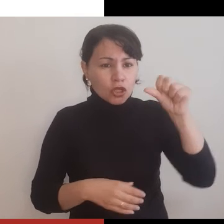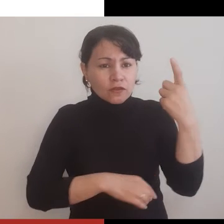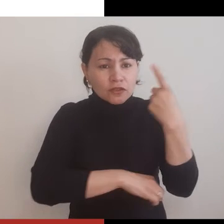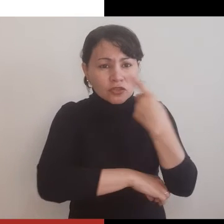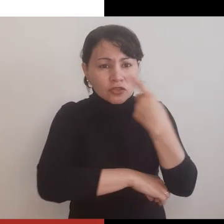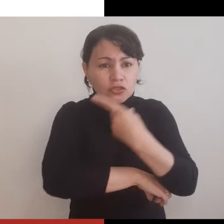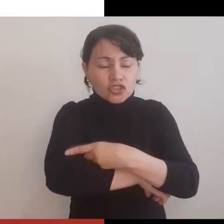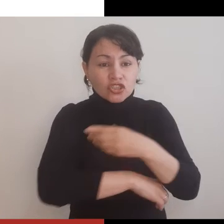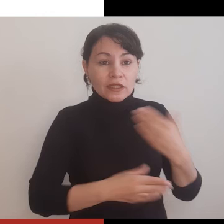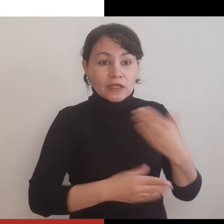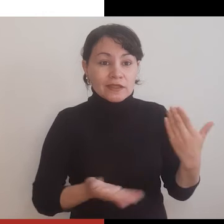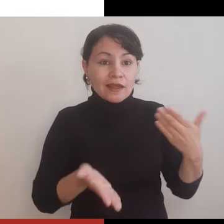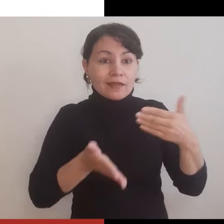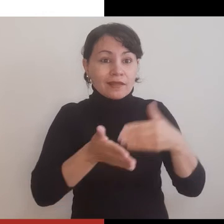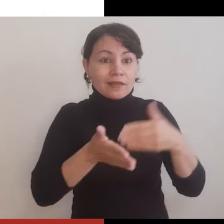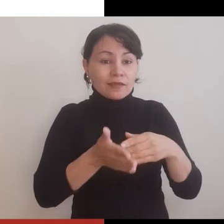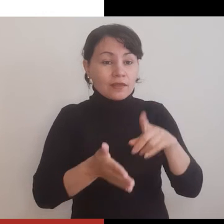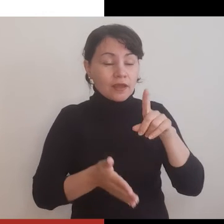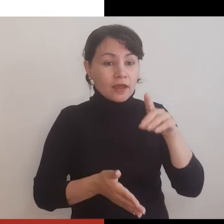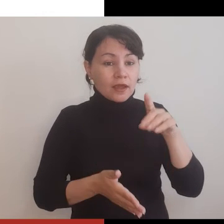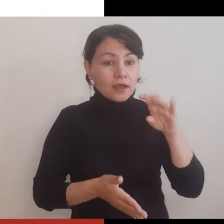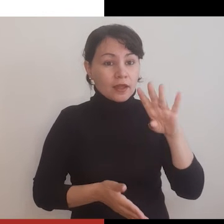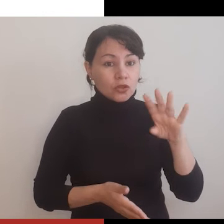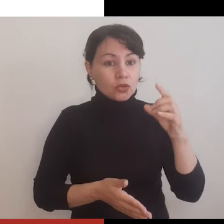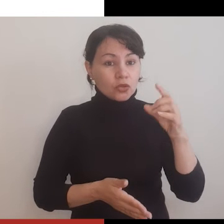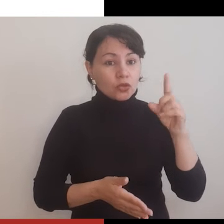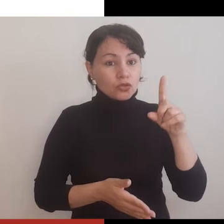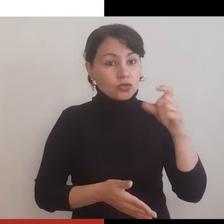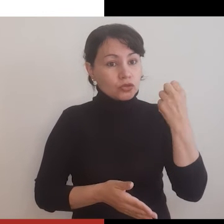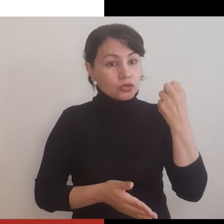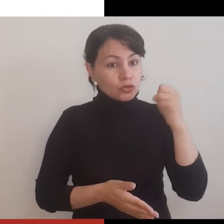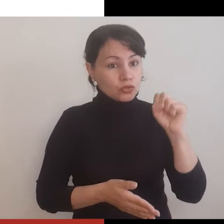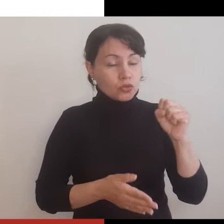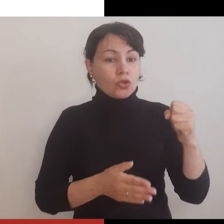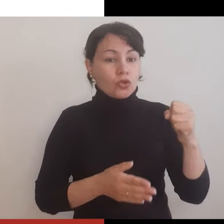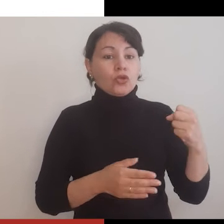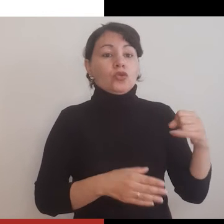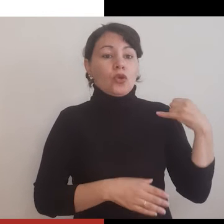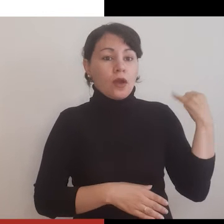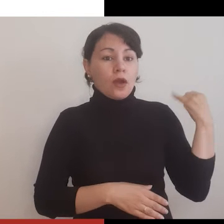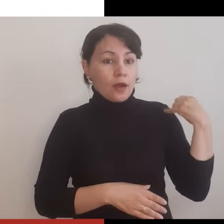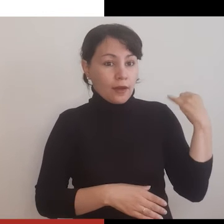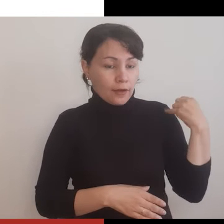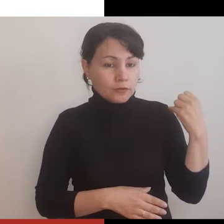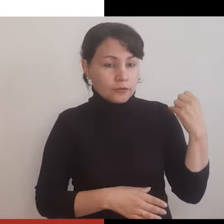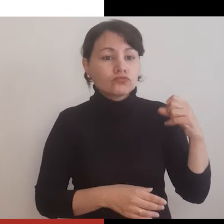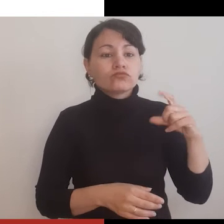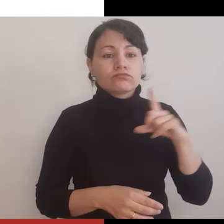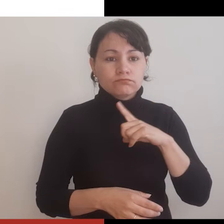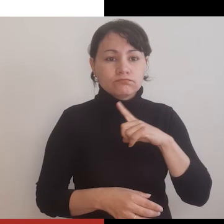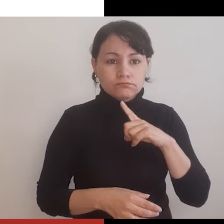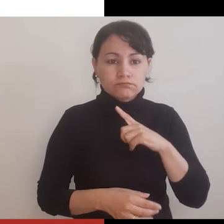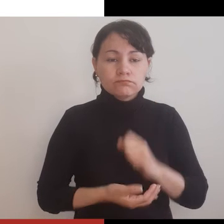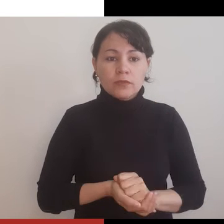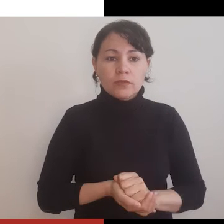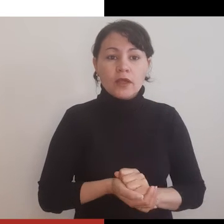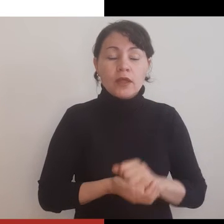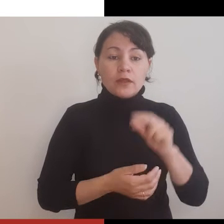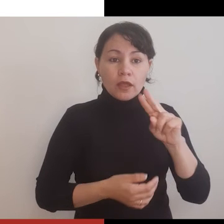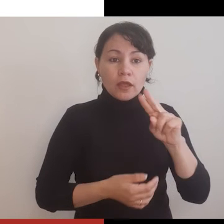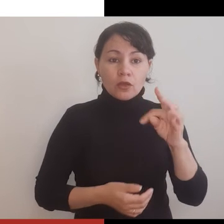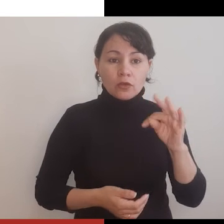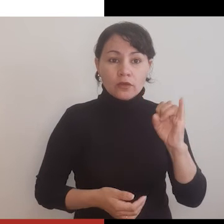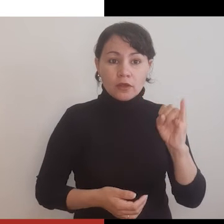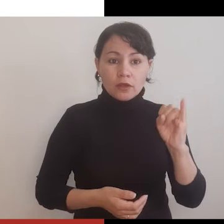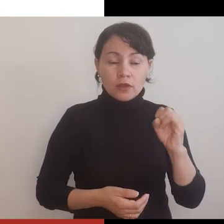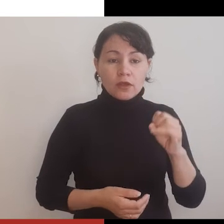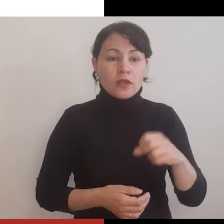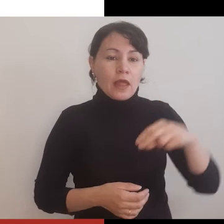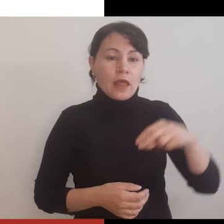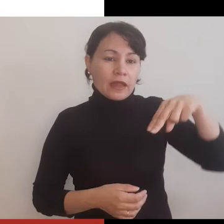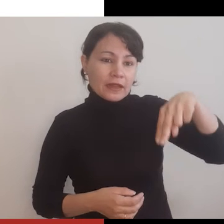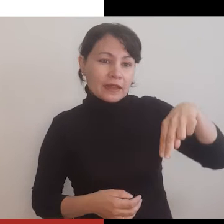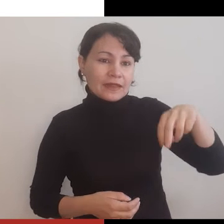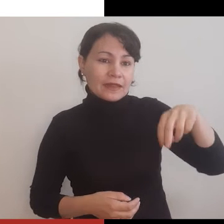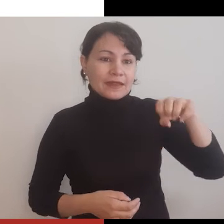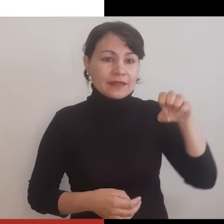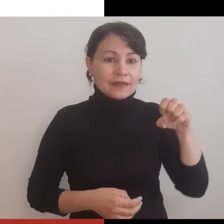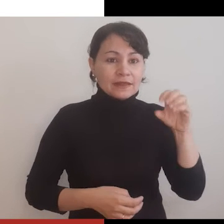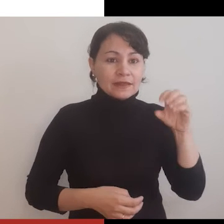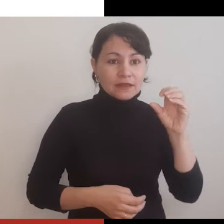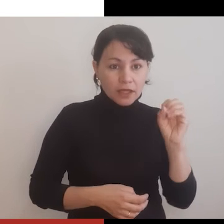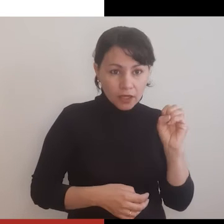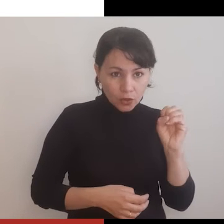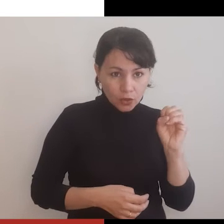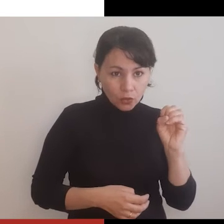até 14 ou 18 anos, dependendo da instituição. Tem a unidade de terapia intensiva neonatal, onde